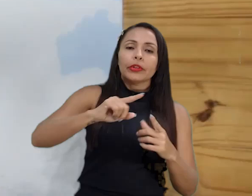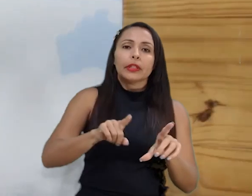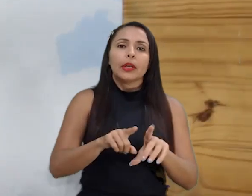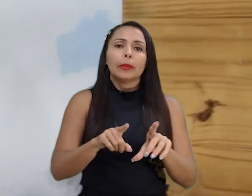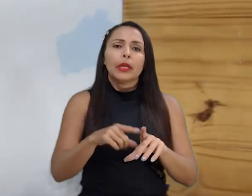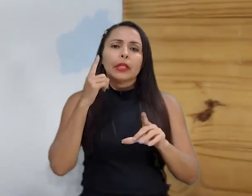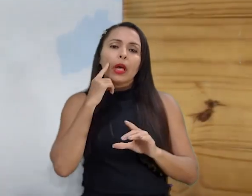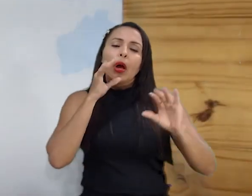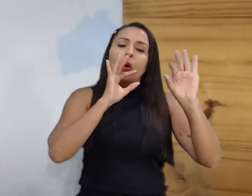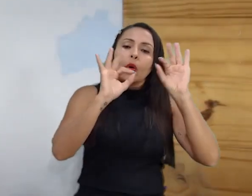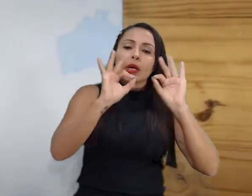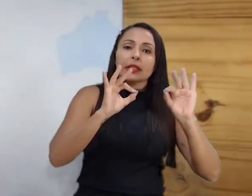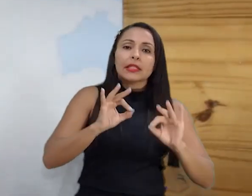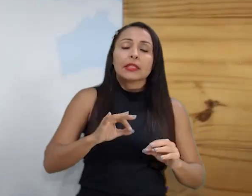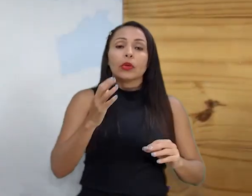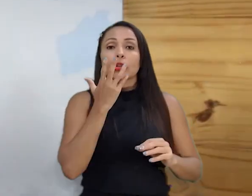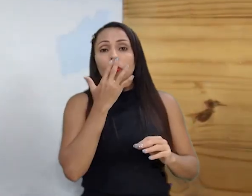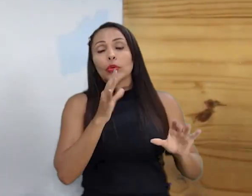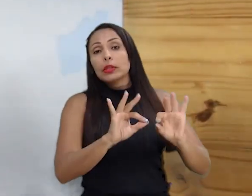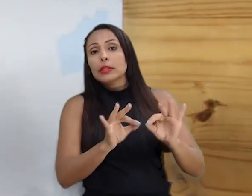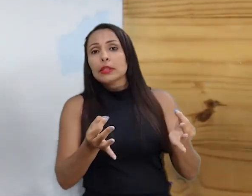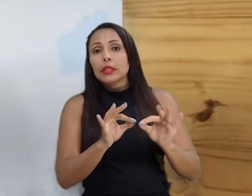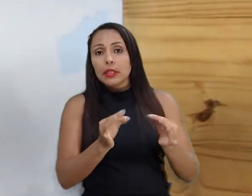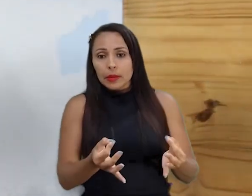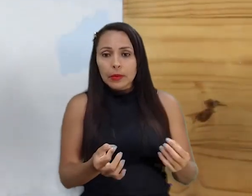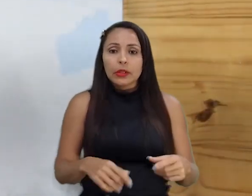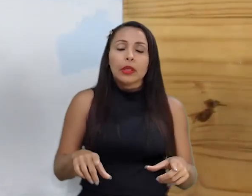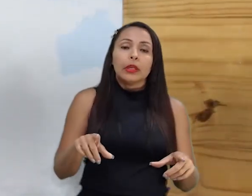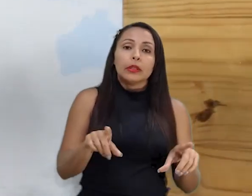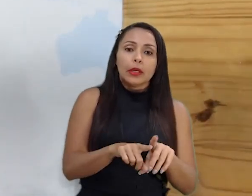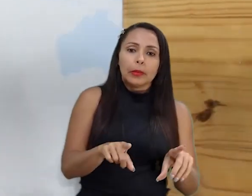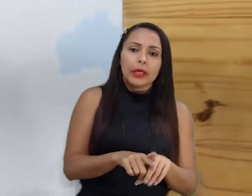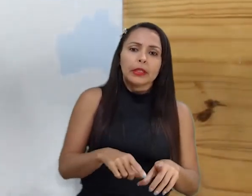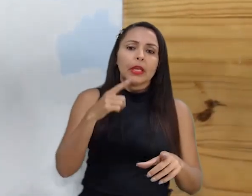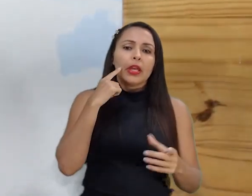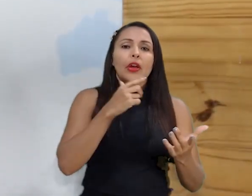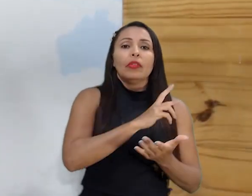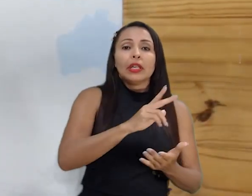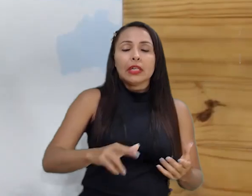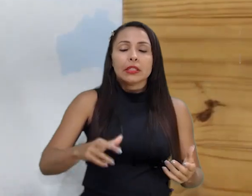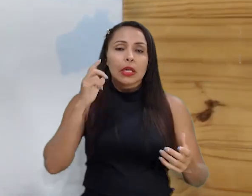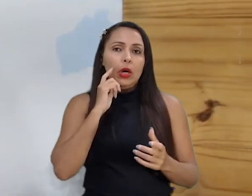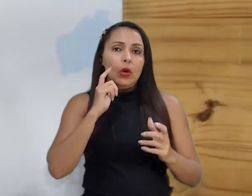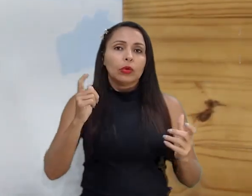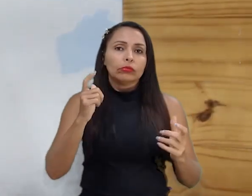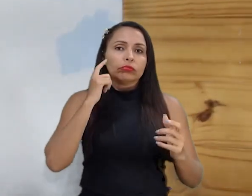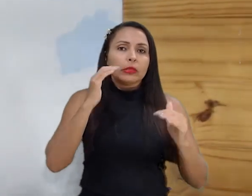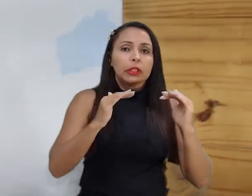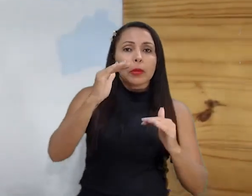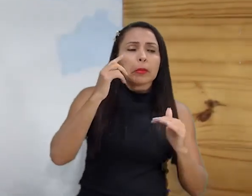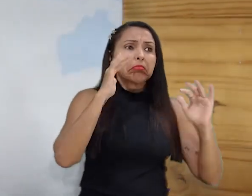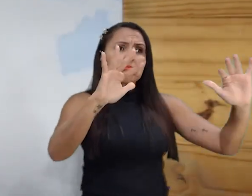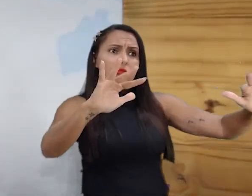formas geométricas, das cores simples, e a tipografia também, ela às vezes tinha variação de tamanho que era para chamar a atenção